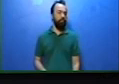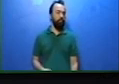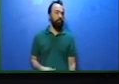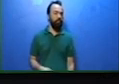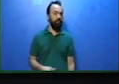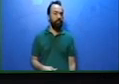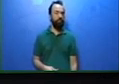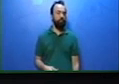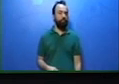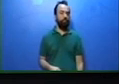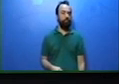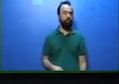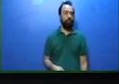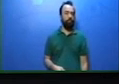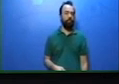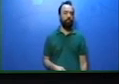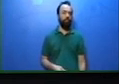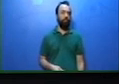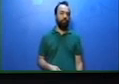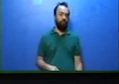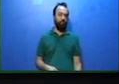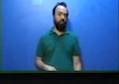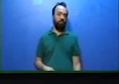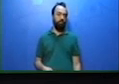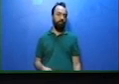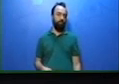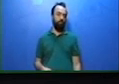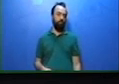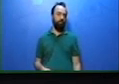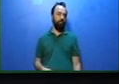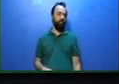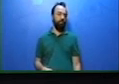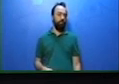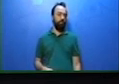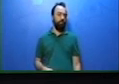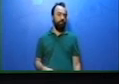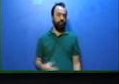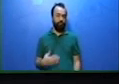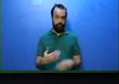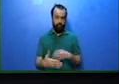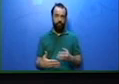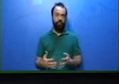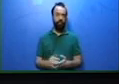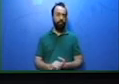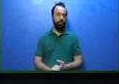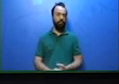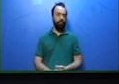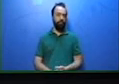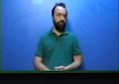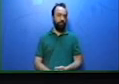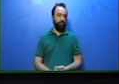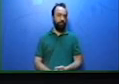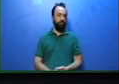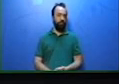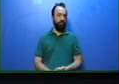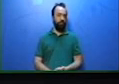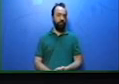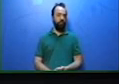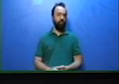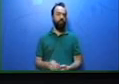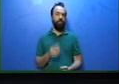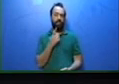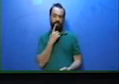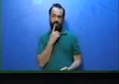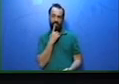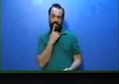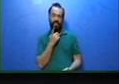colou e quer tirar a mesma nota, não é? Vamos para a próxima? E aí, vocês acham? O Chico Bento deveria